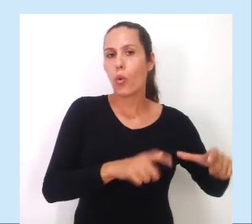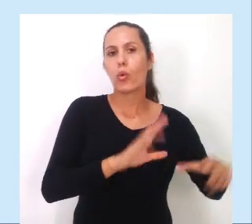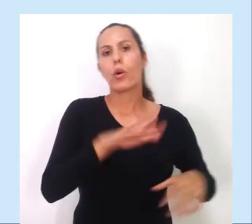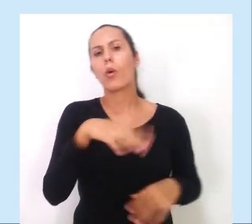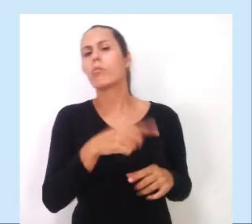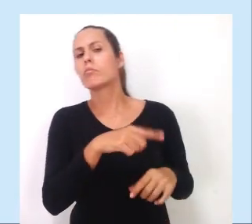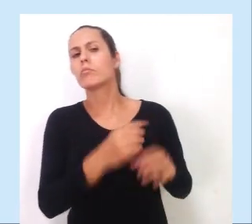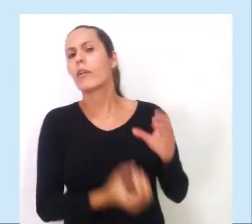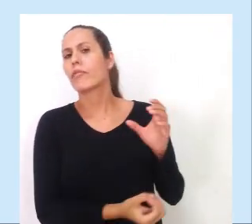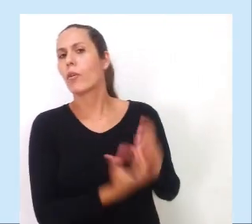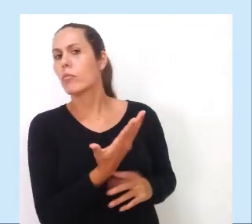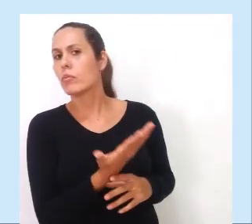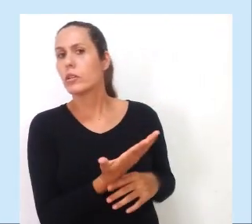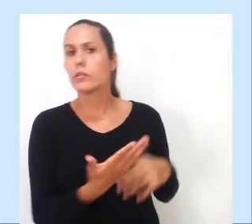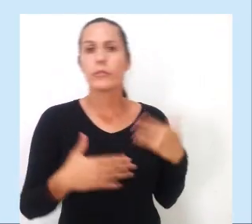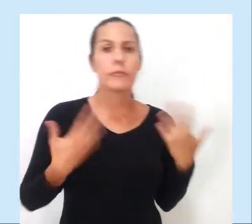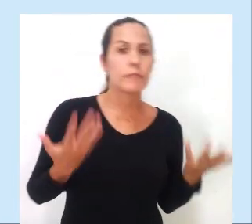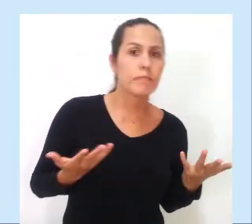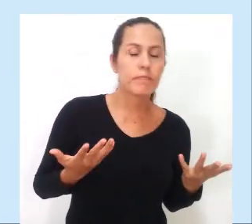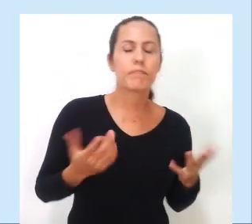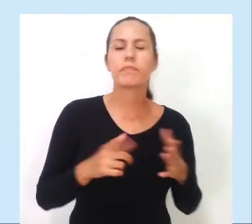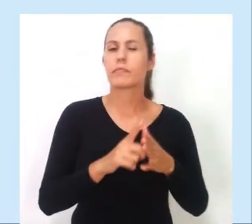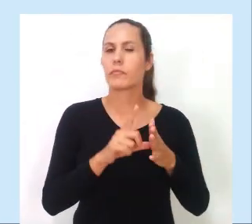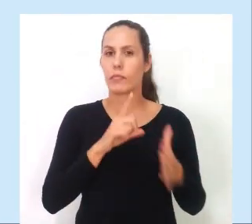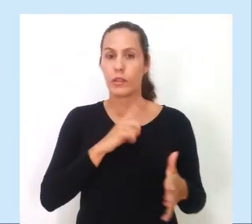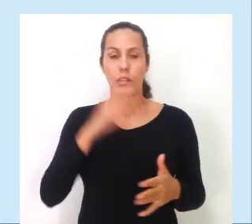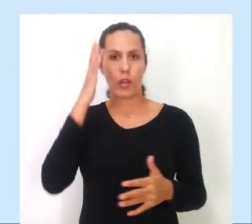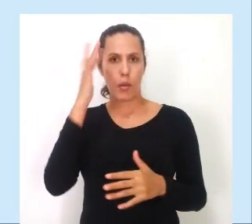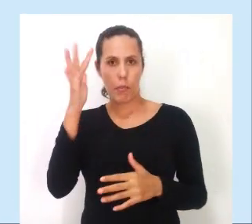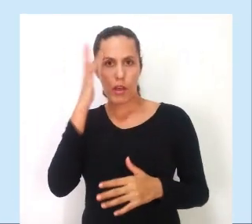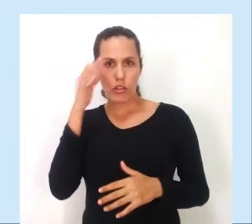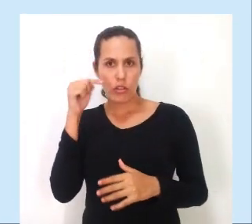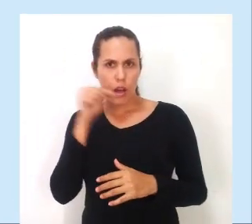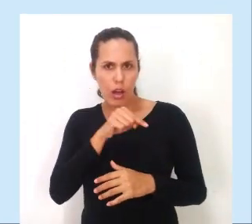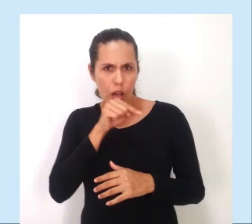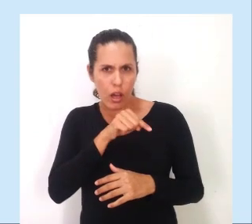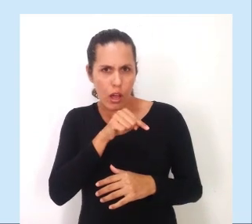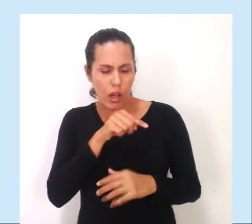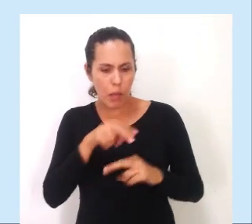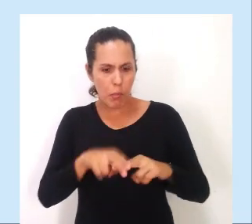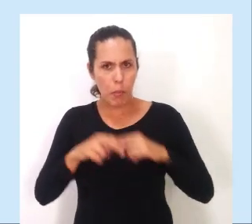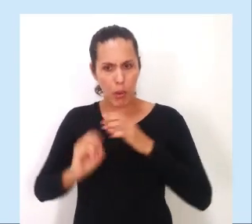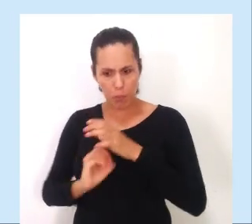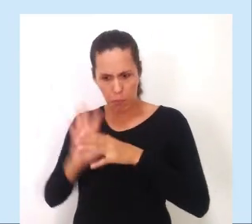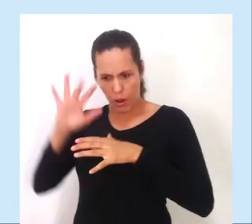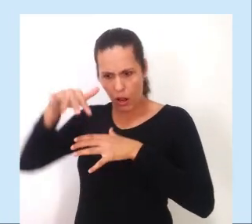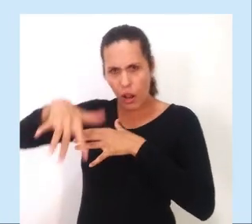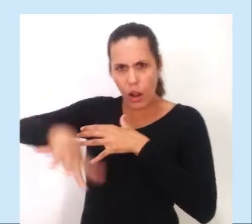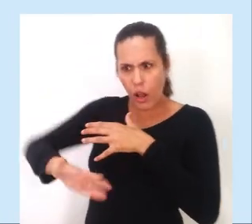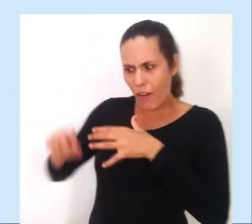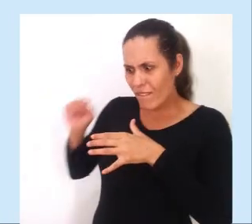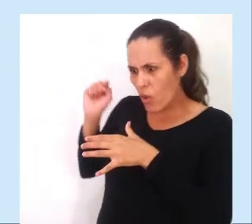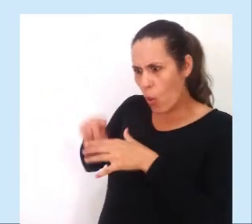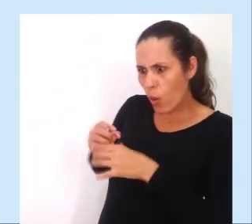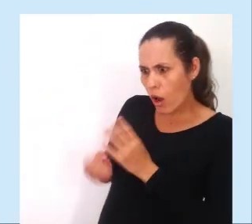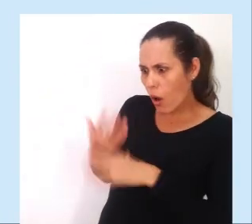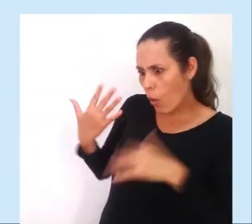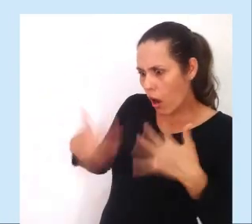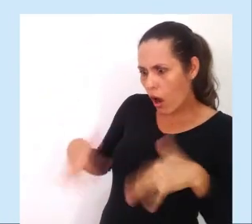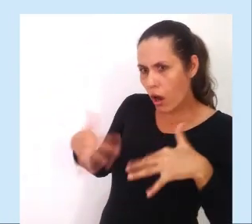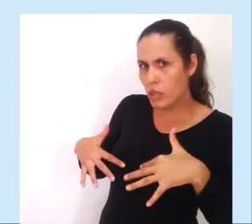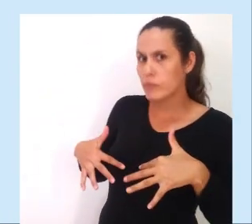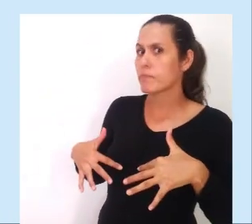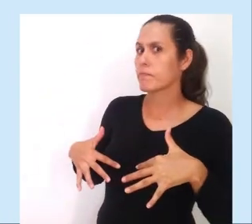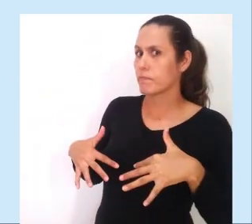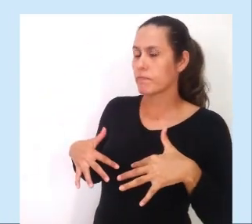rochas? Como é que as rochas elas foram formadas? Antes eu nem imaginava que a rocha ela seria proveniente de um